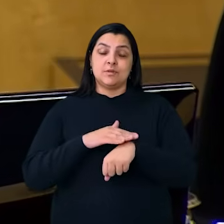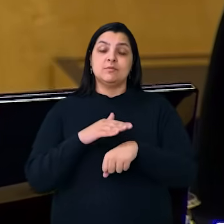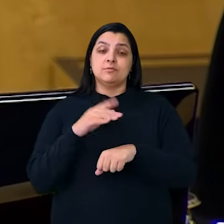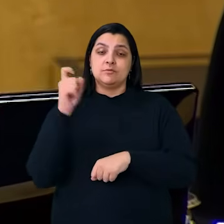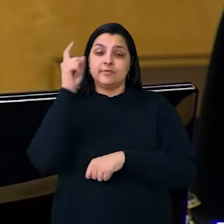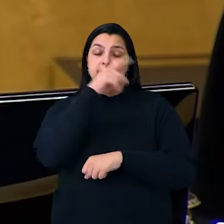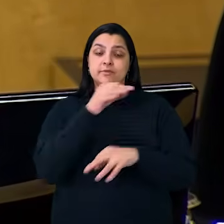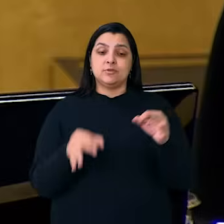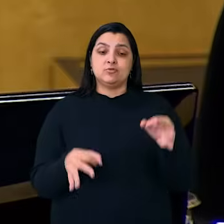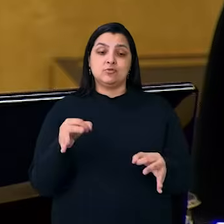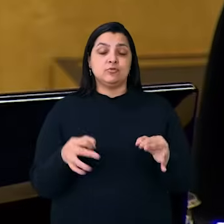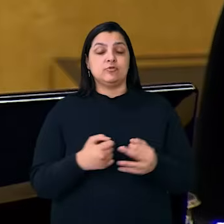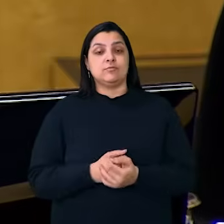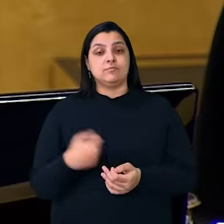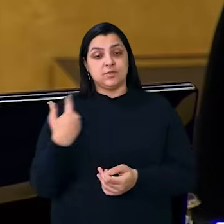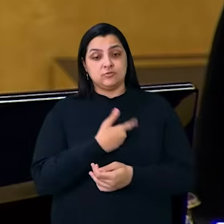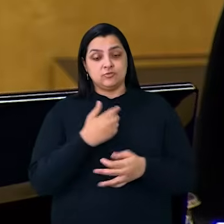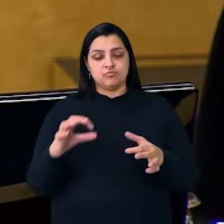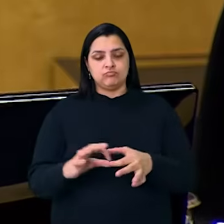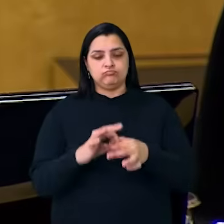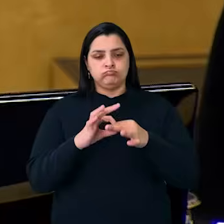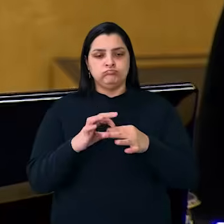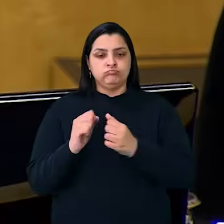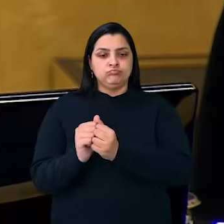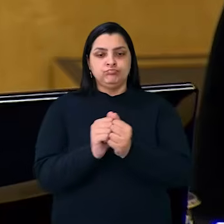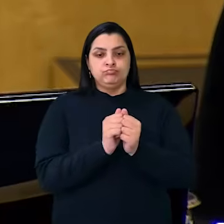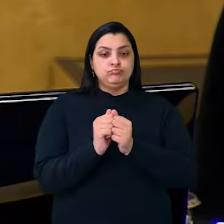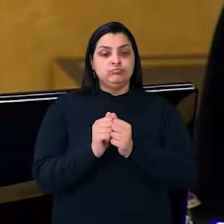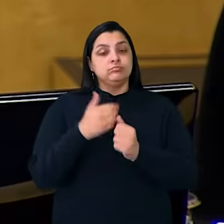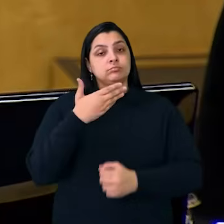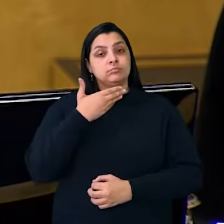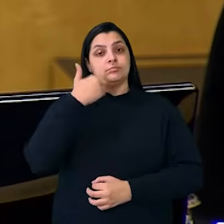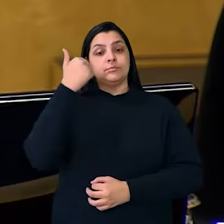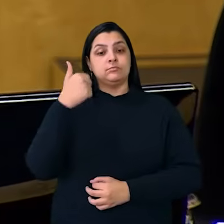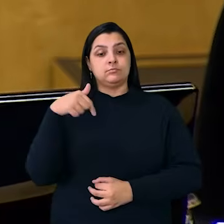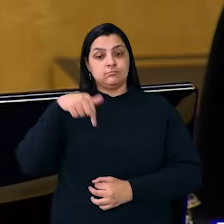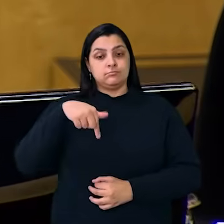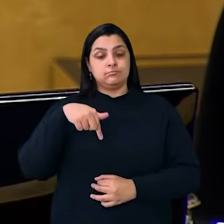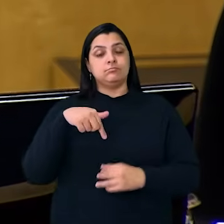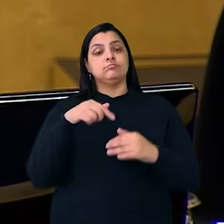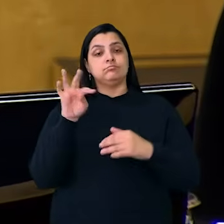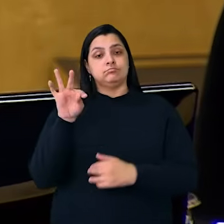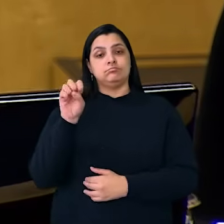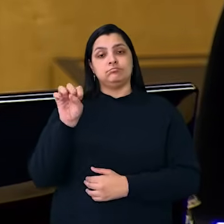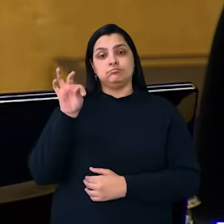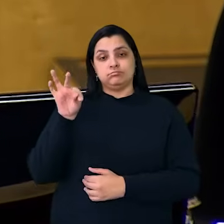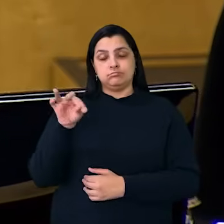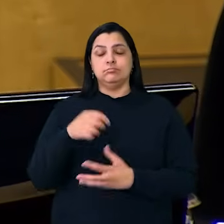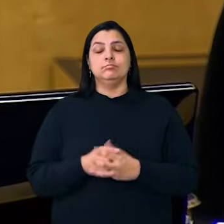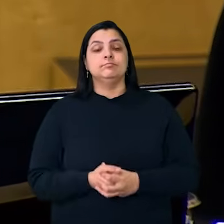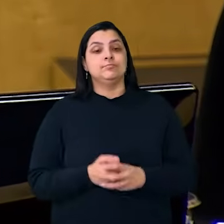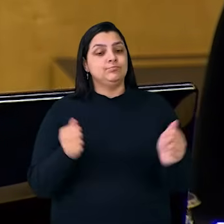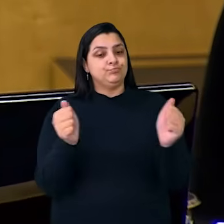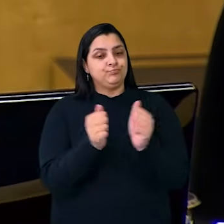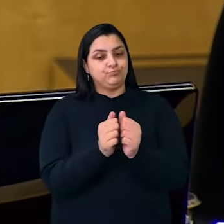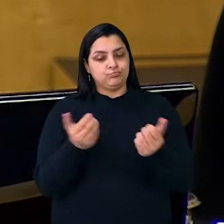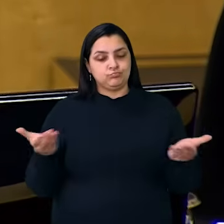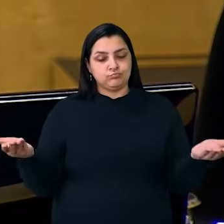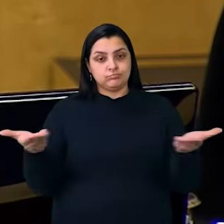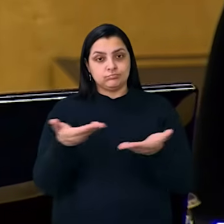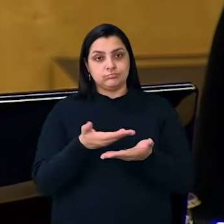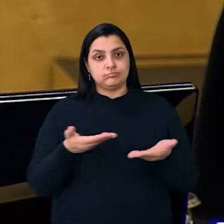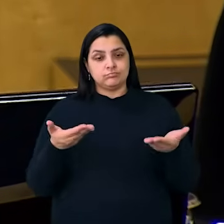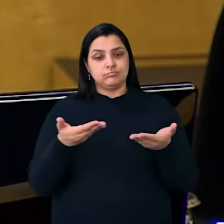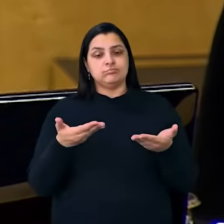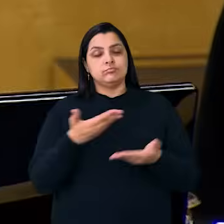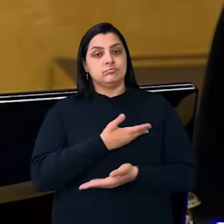por que passa a justiça, para que juntos possamos fazer o melhor para a nossa instituição, ao lado de todos os colegas que